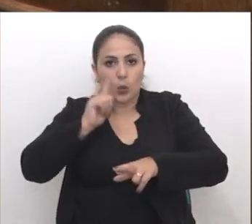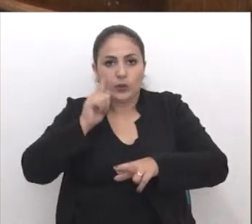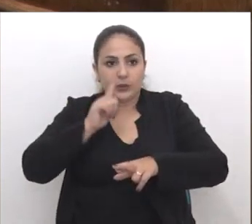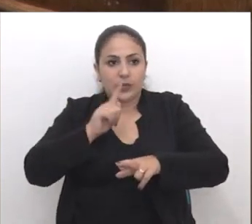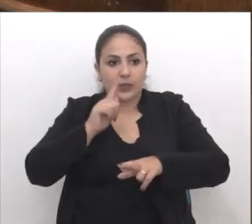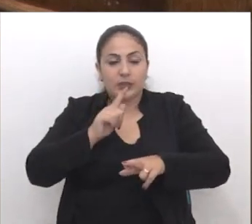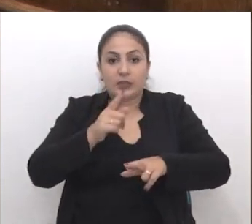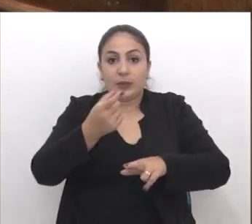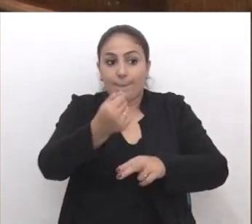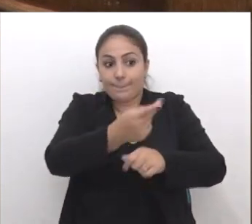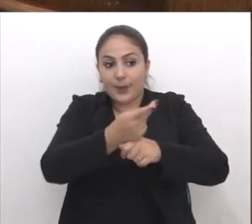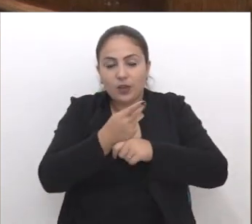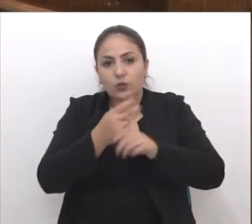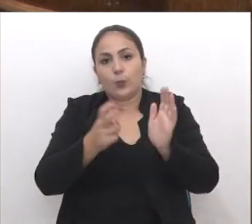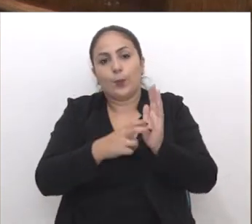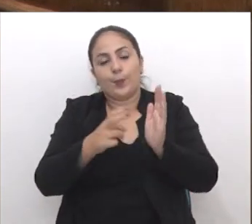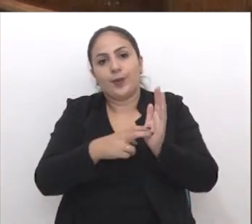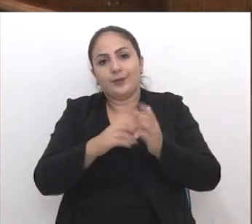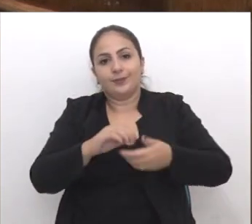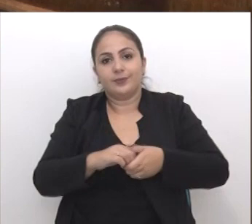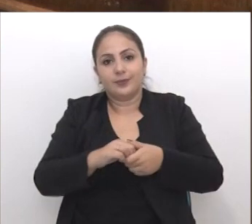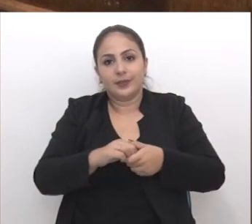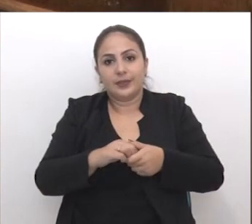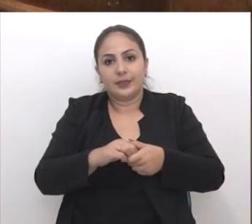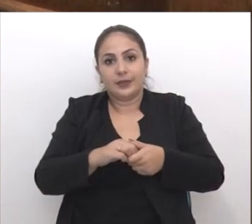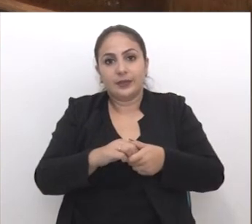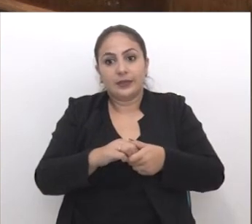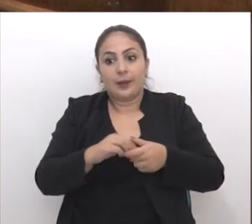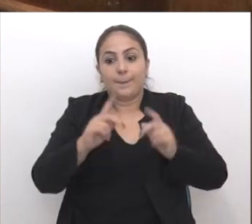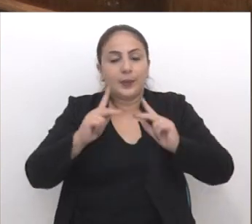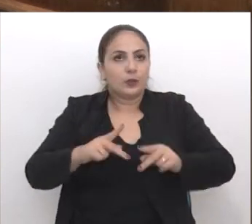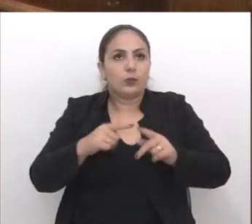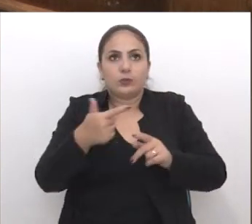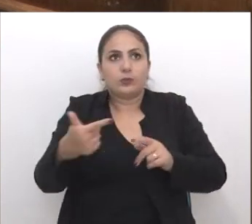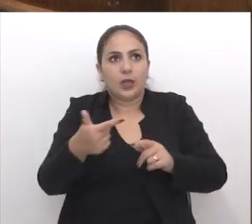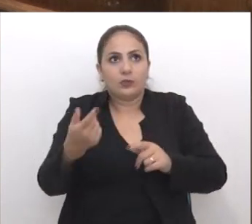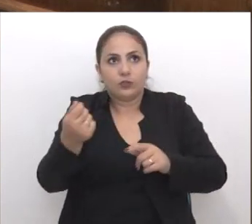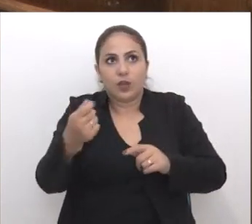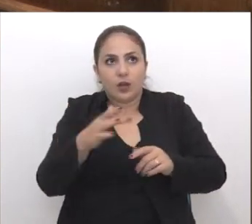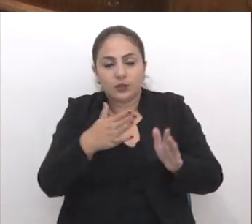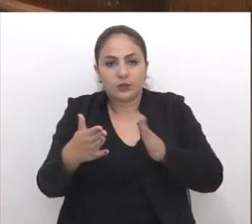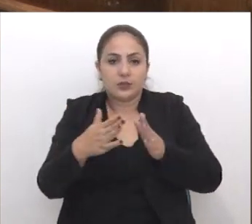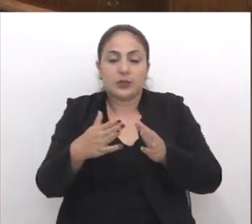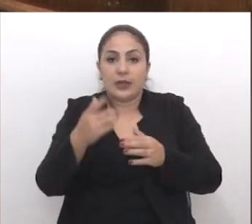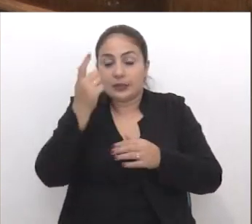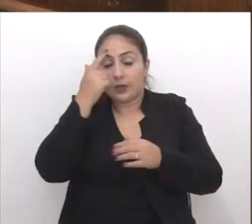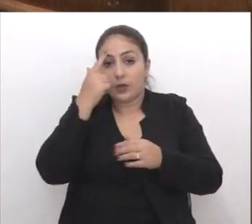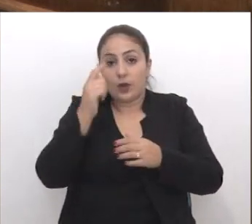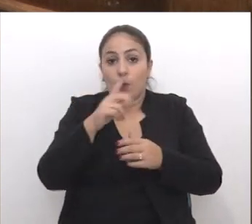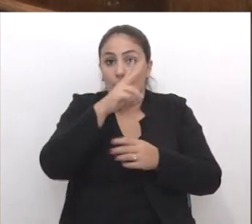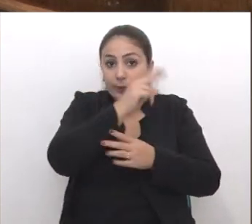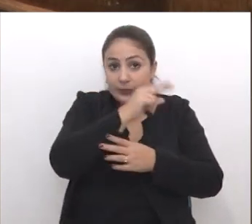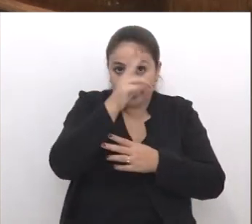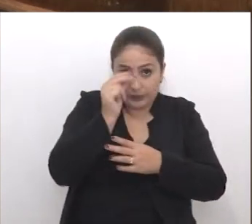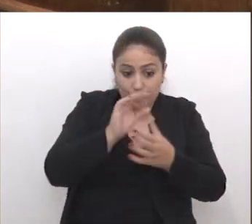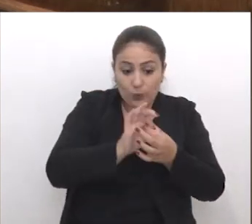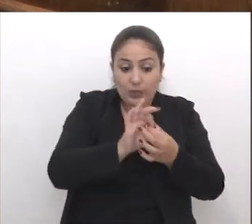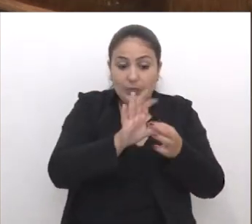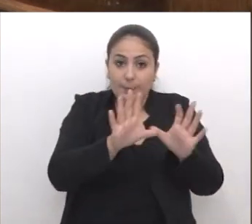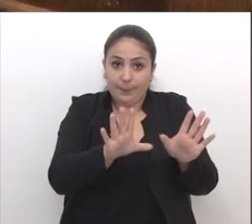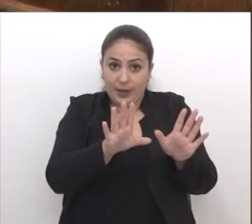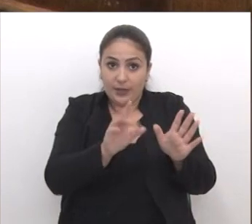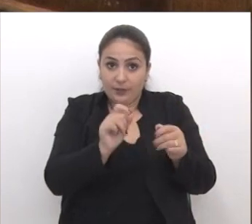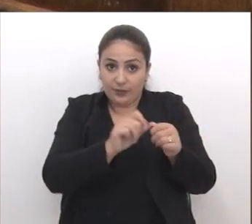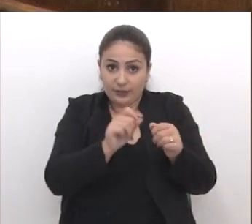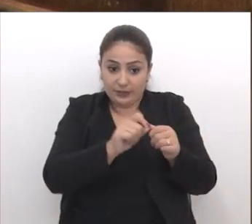alienação fiduciária do banco. E aí ele fica com as mãos amarradas. A ideia seria o quê? O município autoriza fazer o parcelamento,